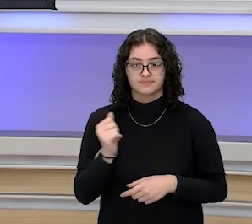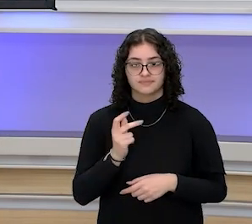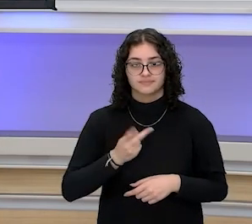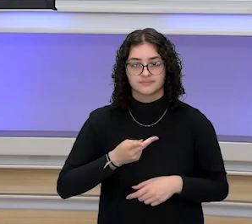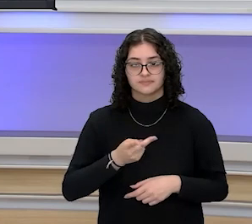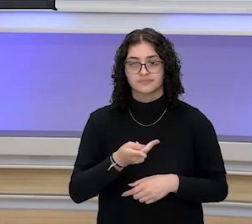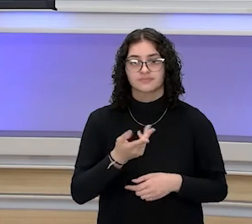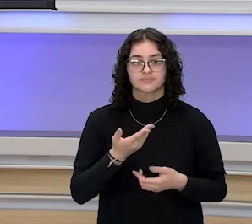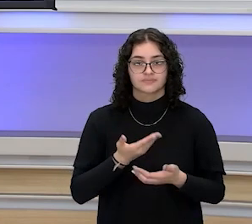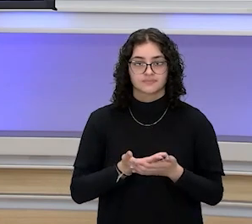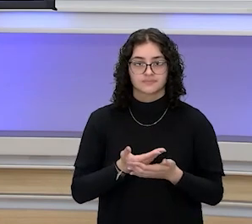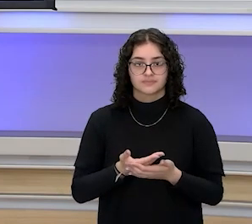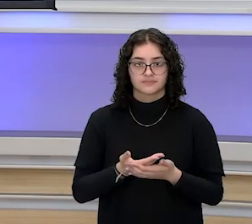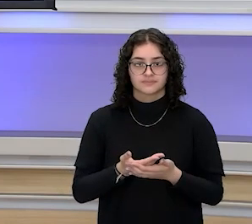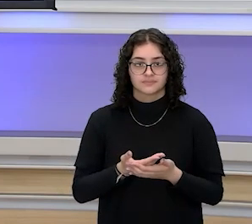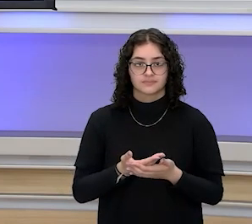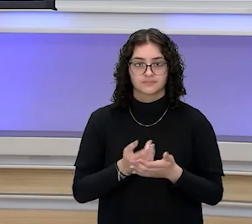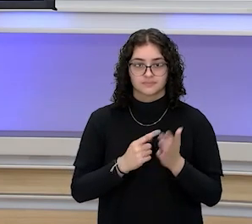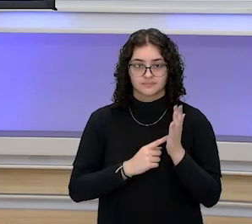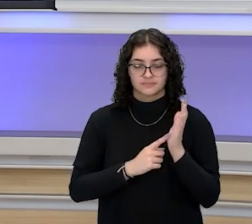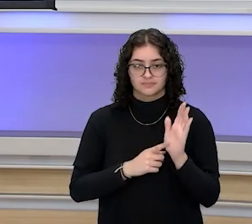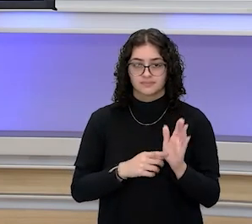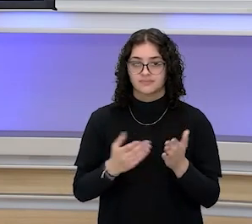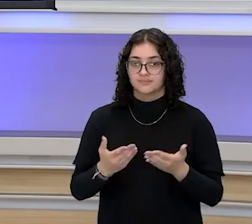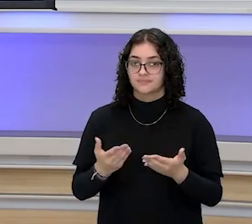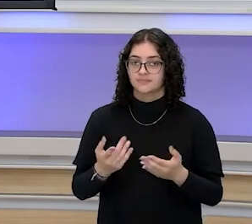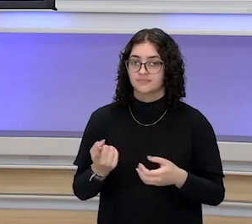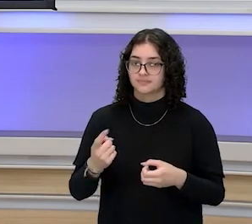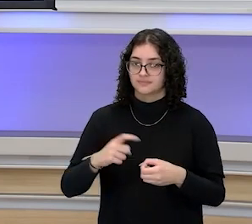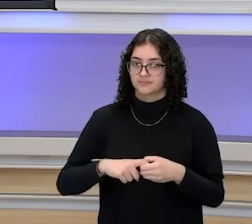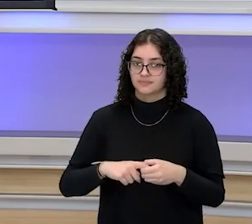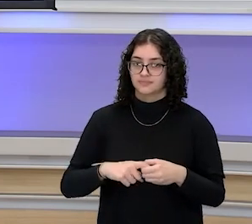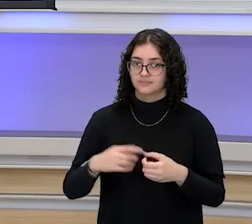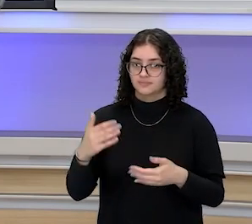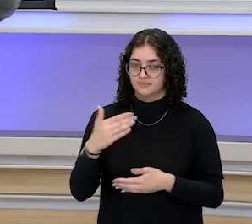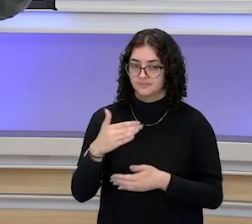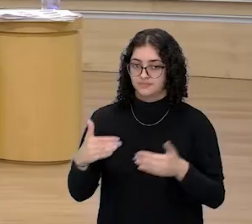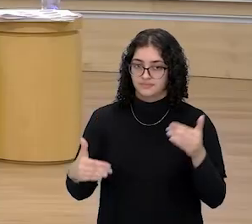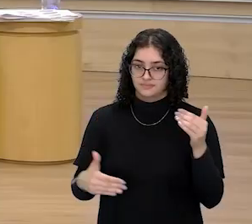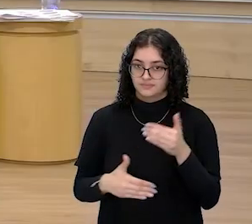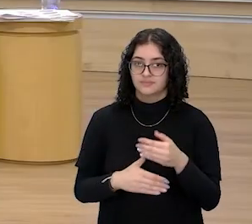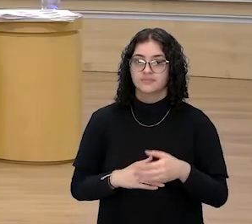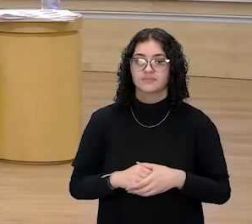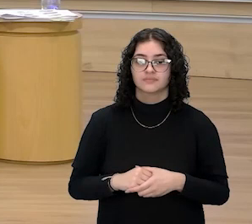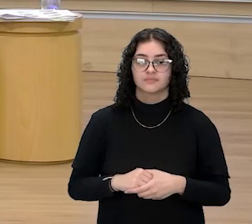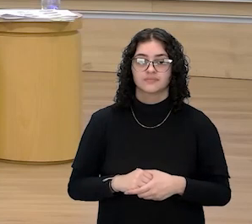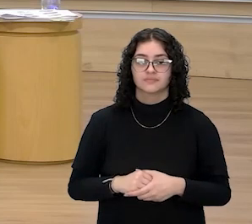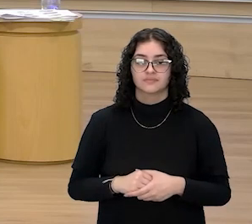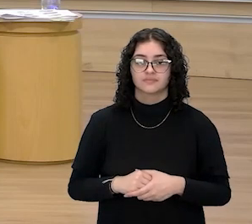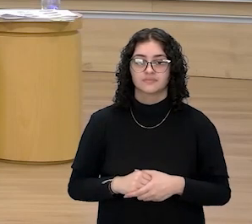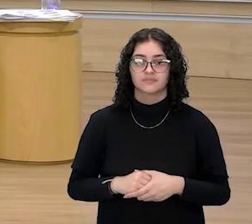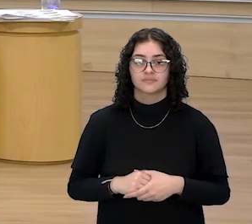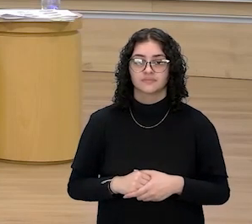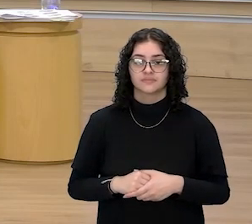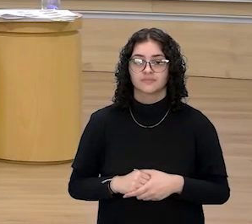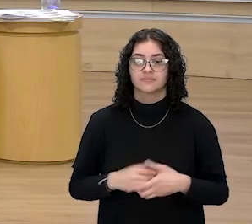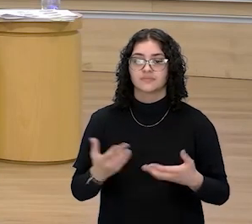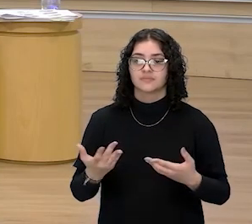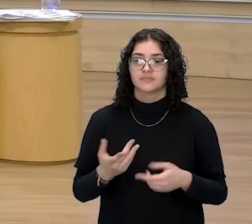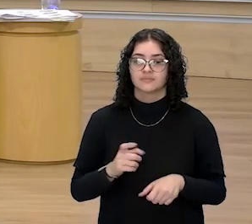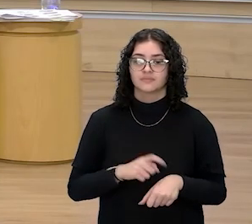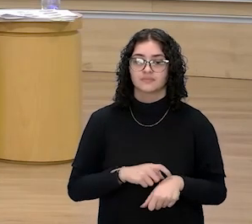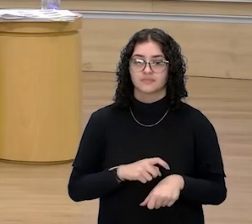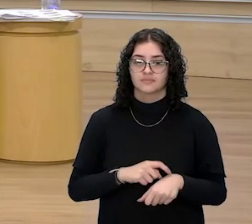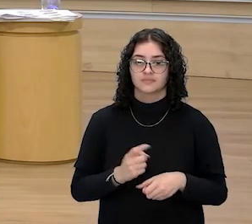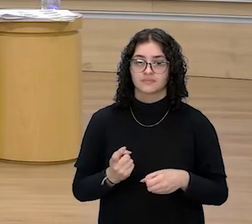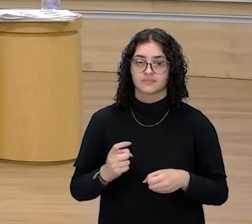a nossa apresentação. Então, a gente vai voltar para os nossos slides. E, nesse momento, voltando